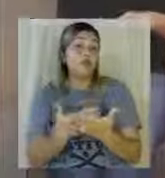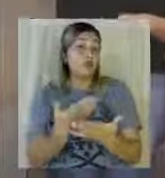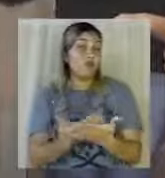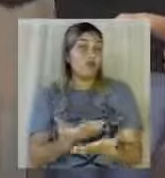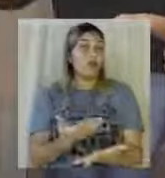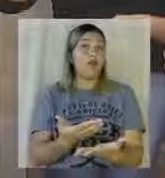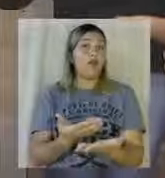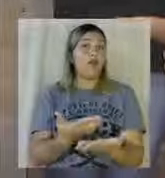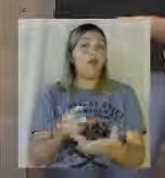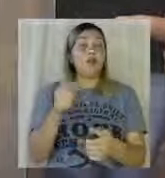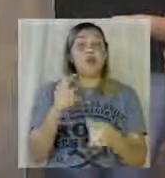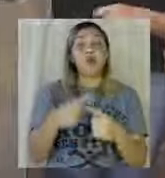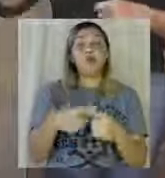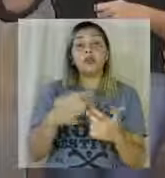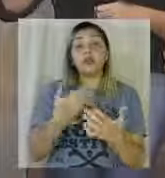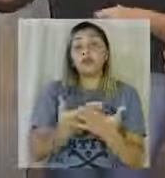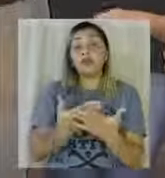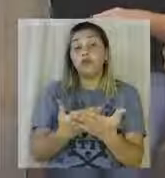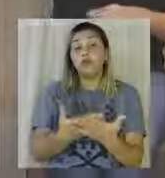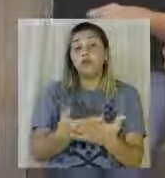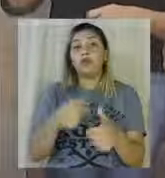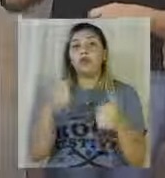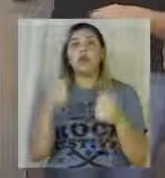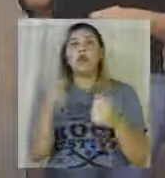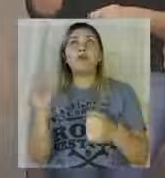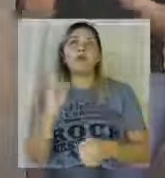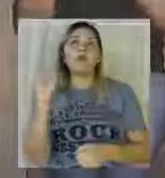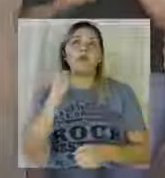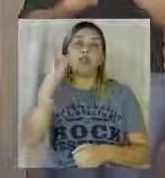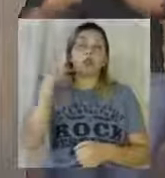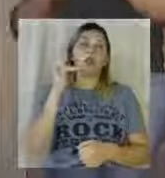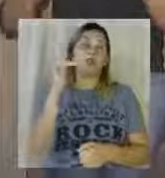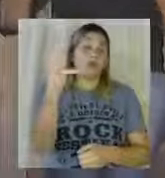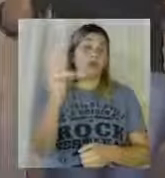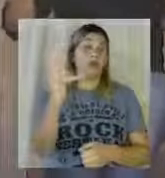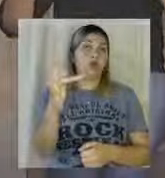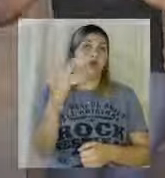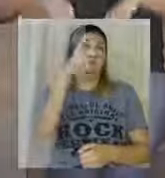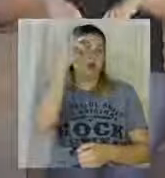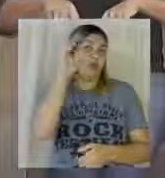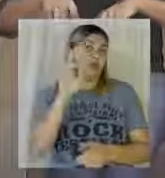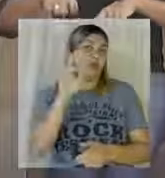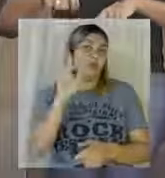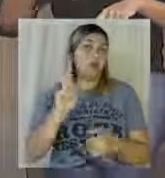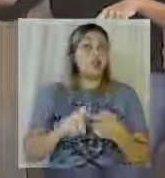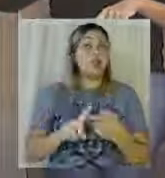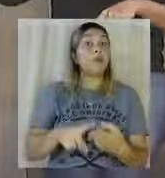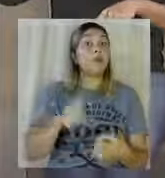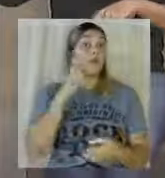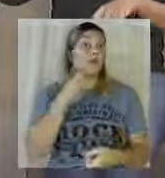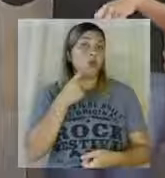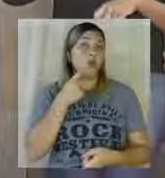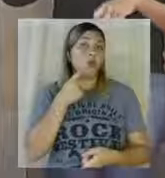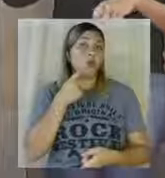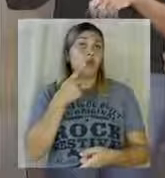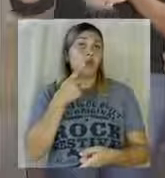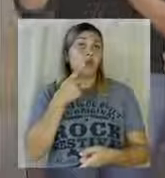é importante para o futuro de uma pessoa. E principalmente de um surdo, para mostrar que ele é